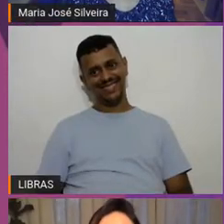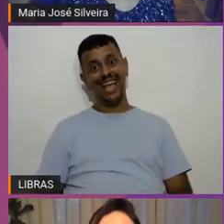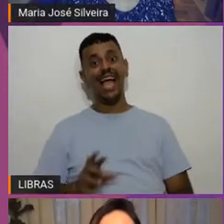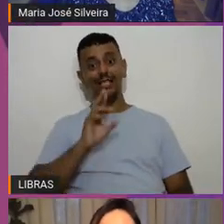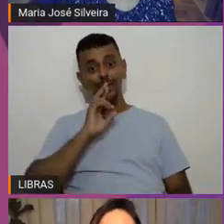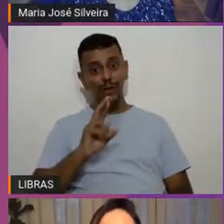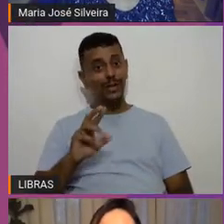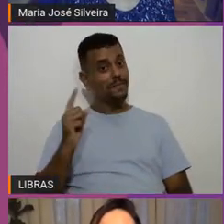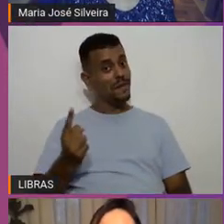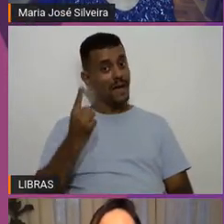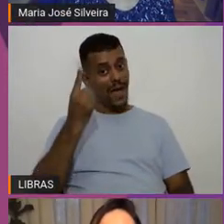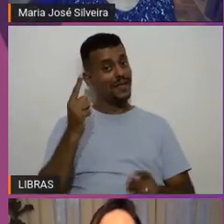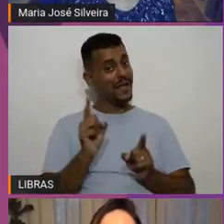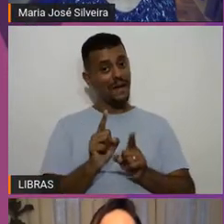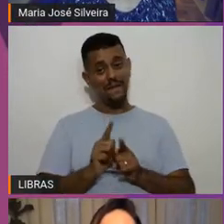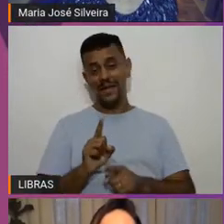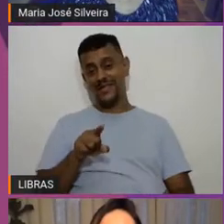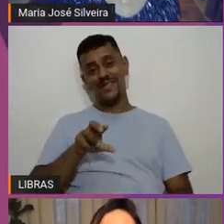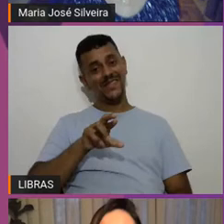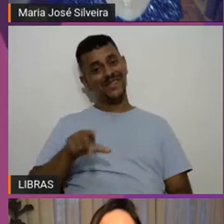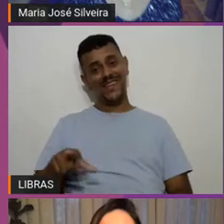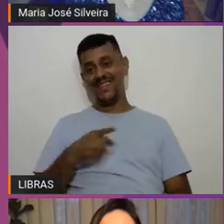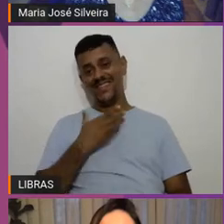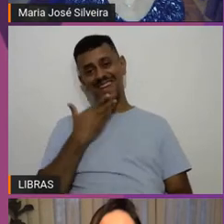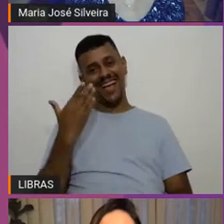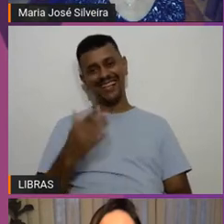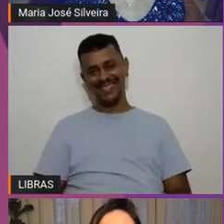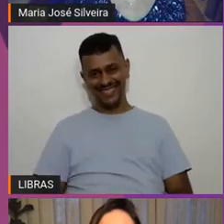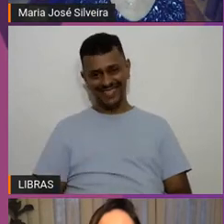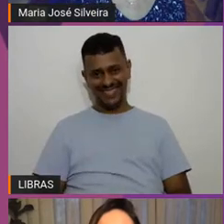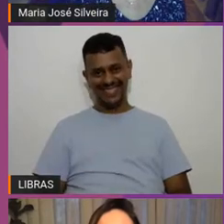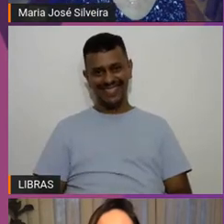fácil tá fazendo